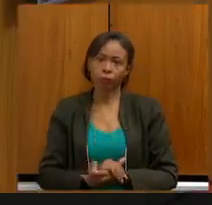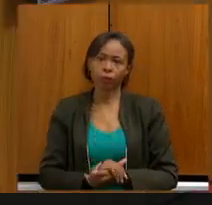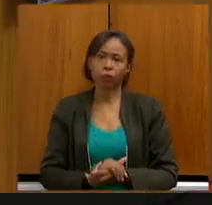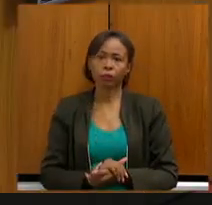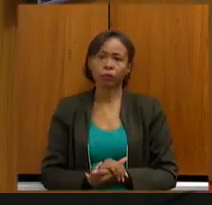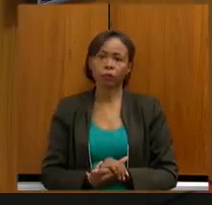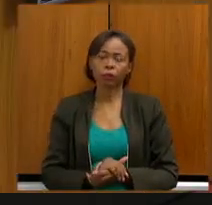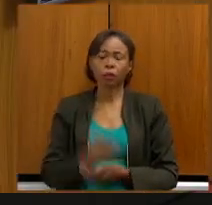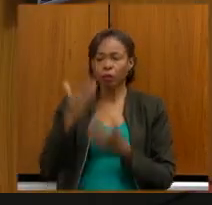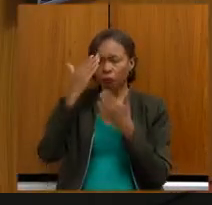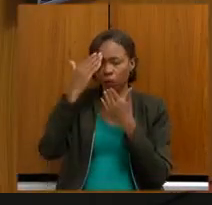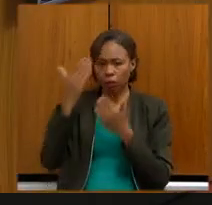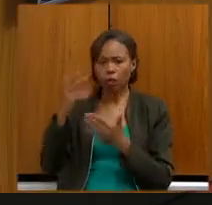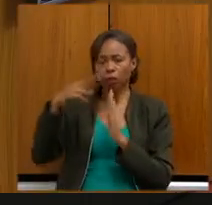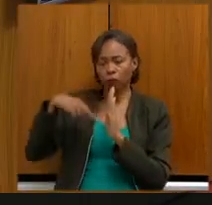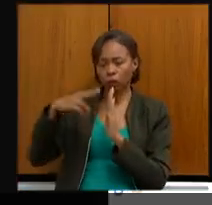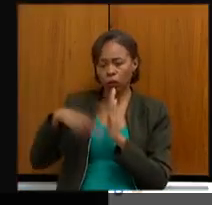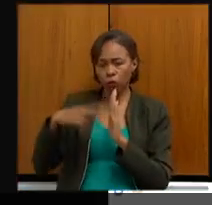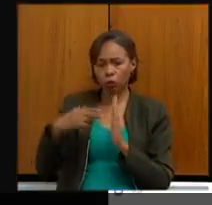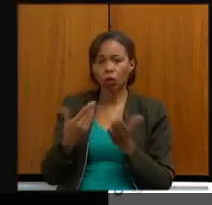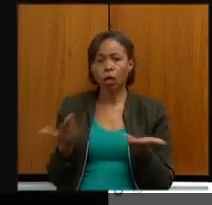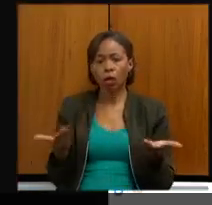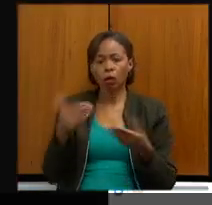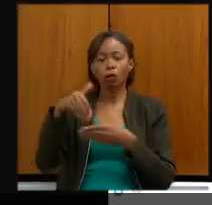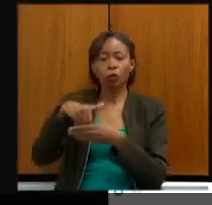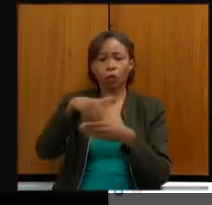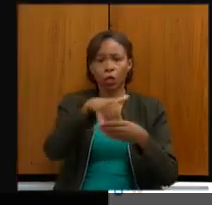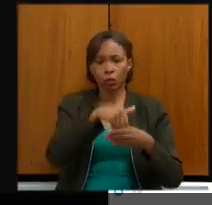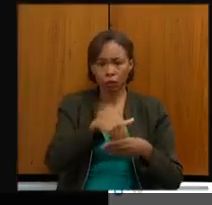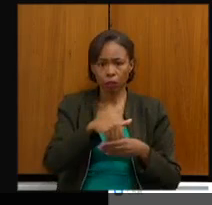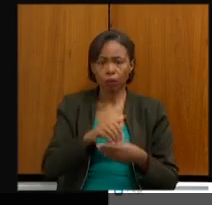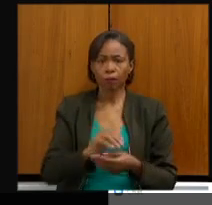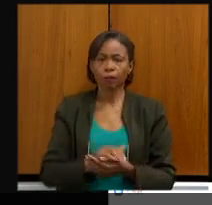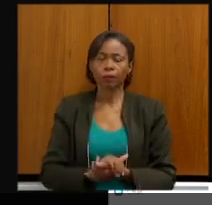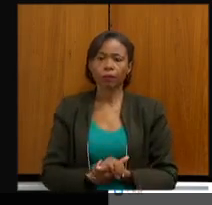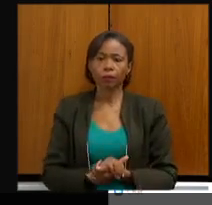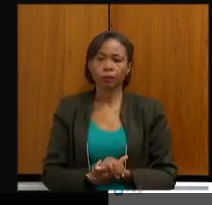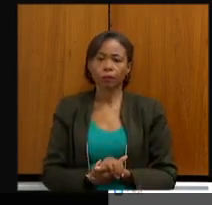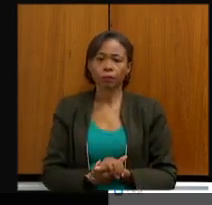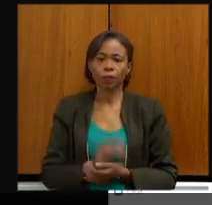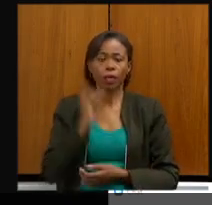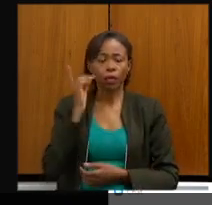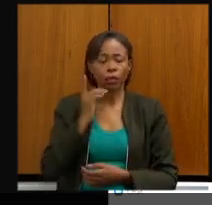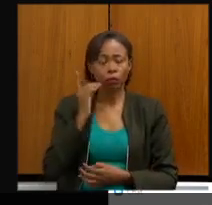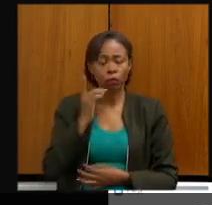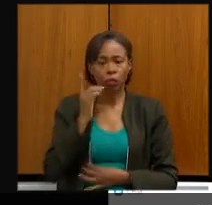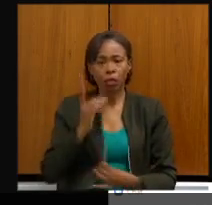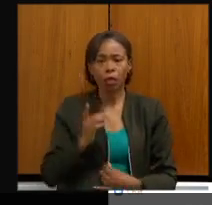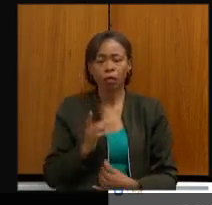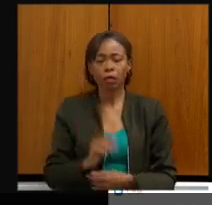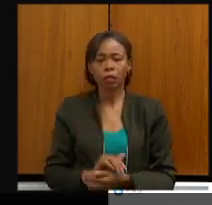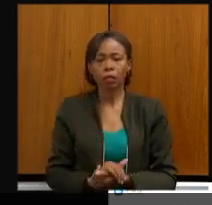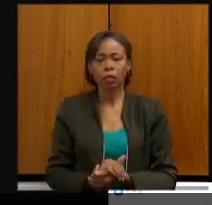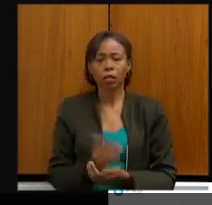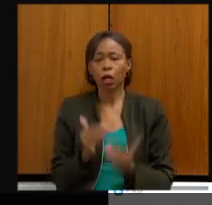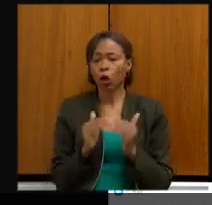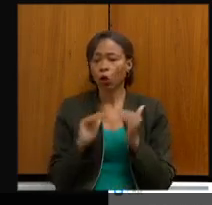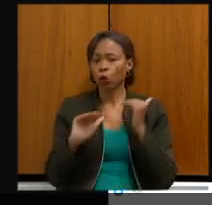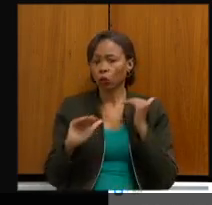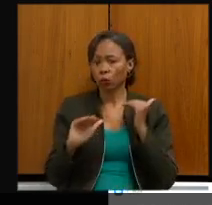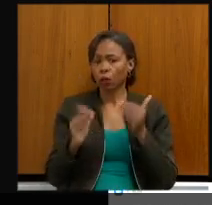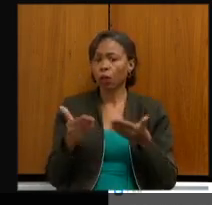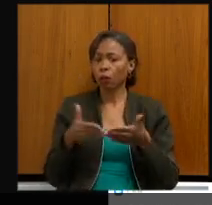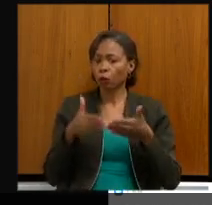a placa Obrigada pela leitura em votação de aquele mês as deputadas que são contrárias